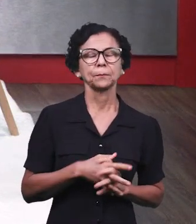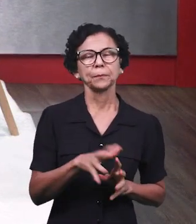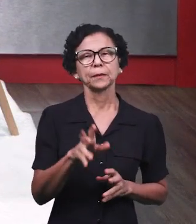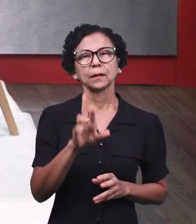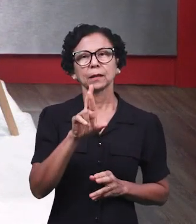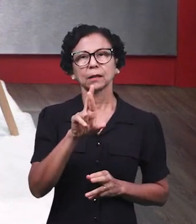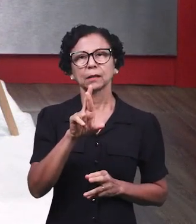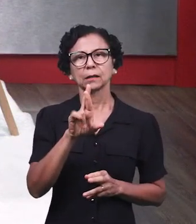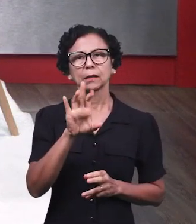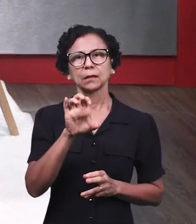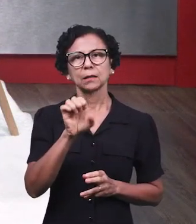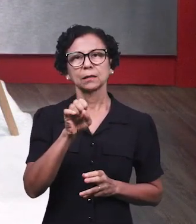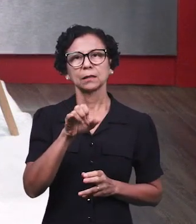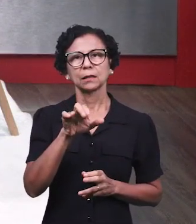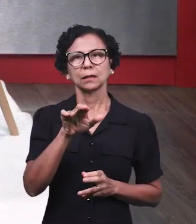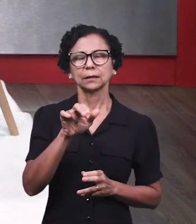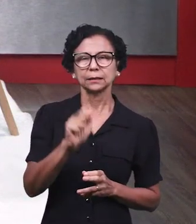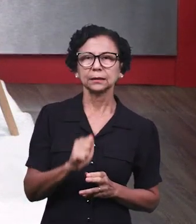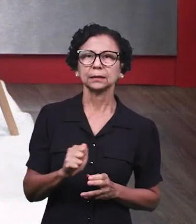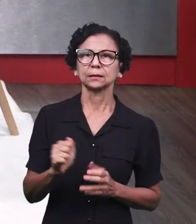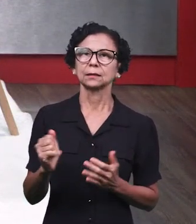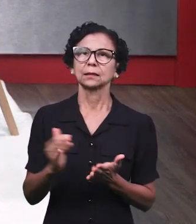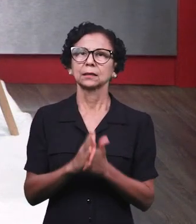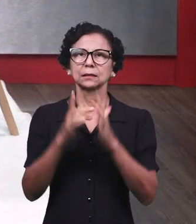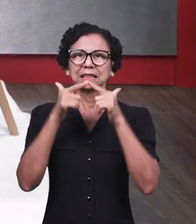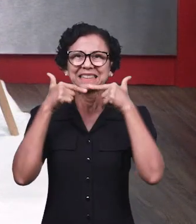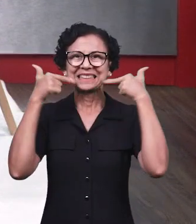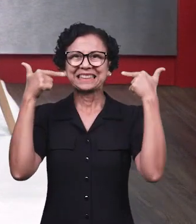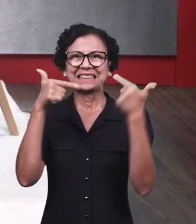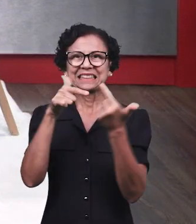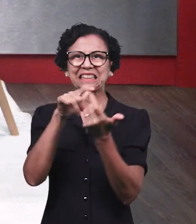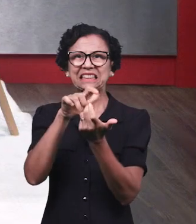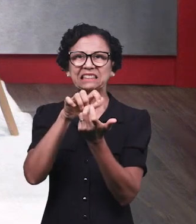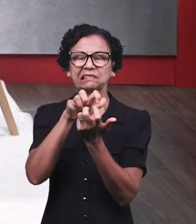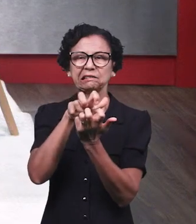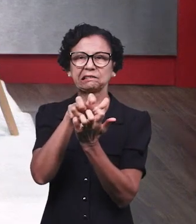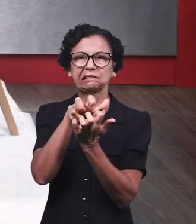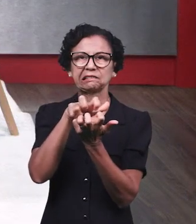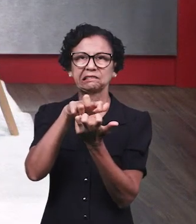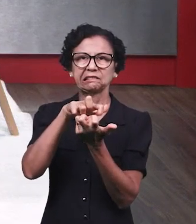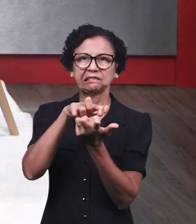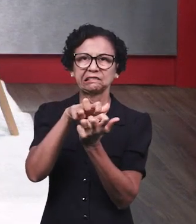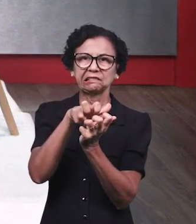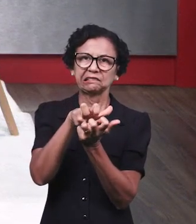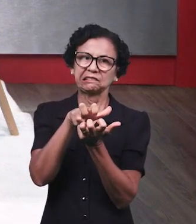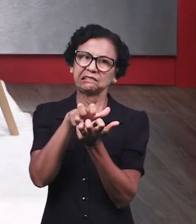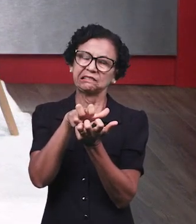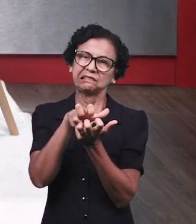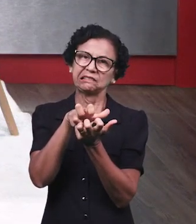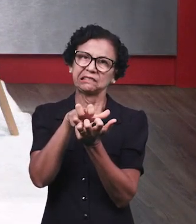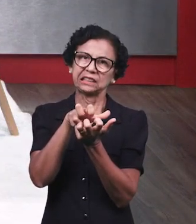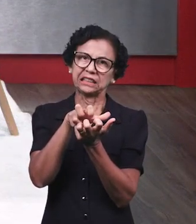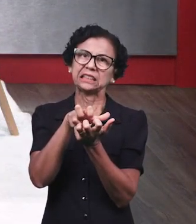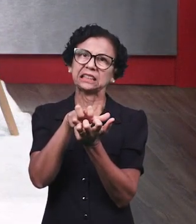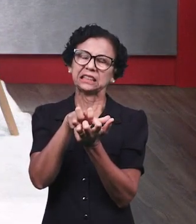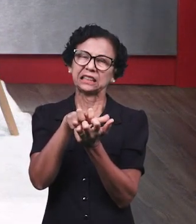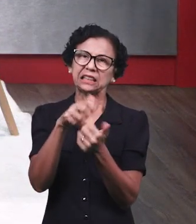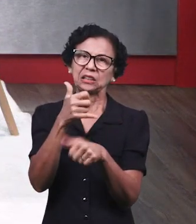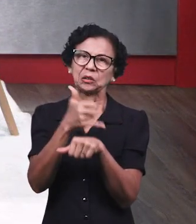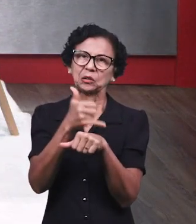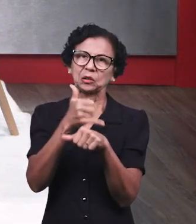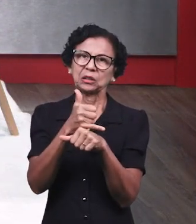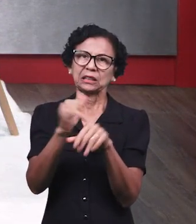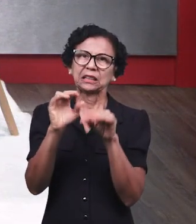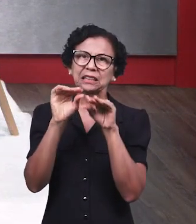em faceta de resina. Por exemplo, existem sorrisos que são extremamente desalinhados. É preciso uma intervenção ortodôntica